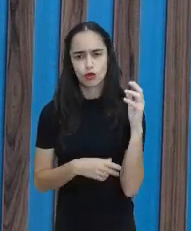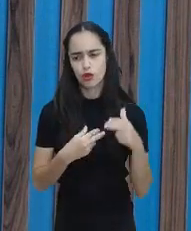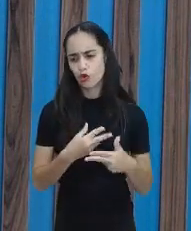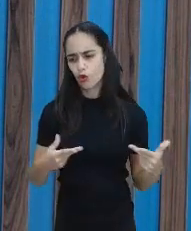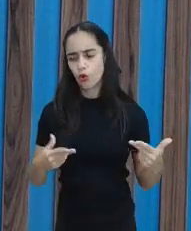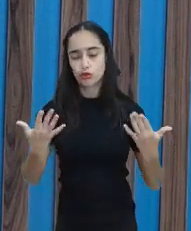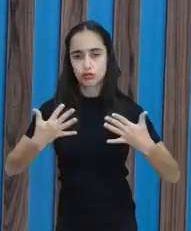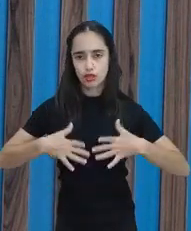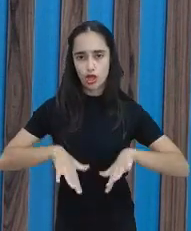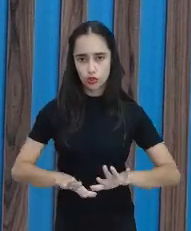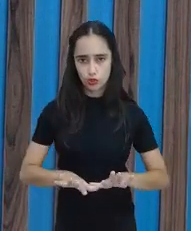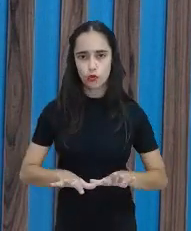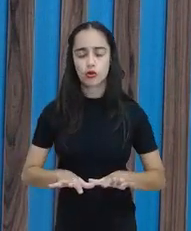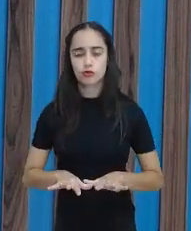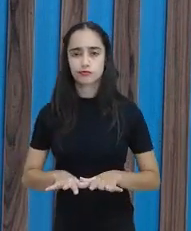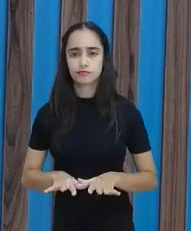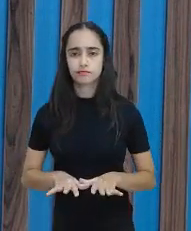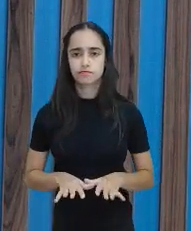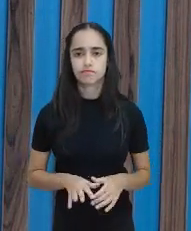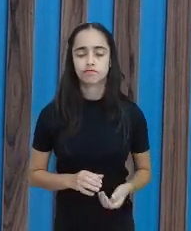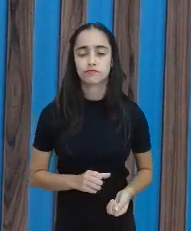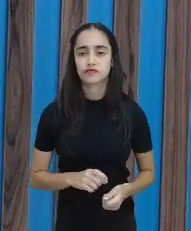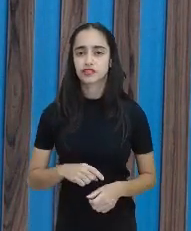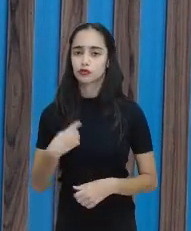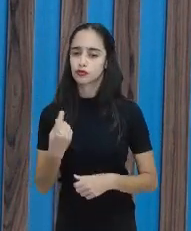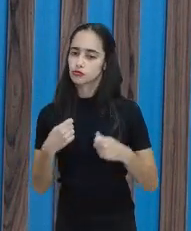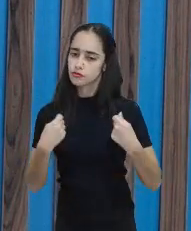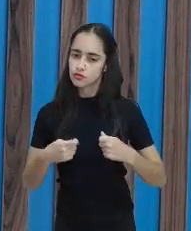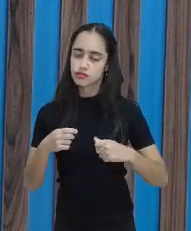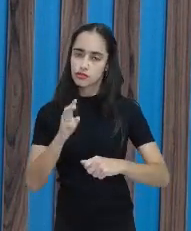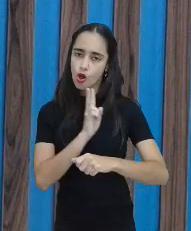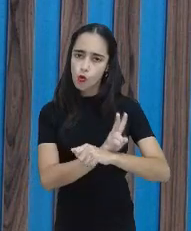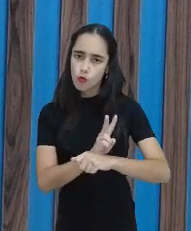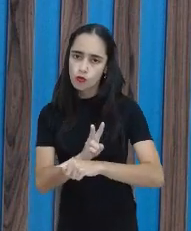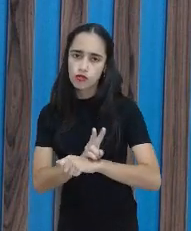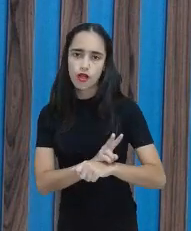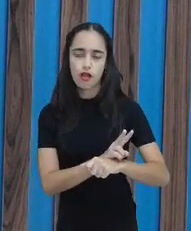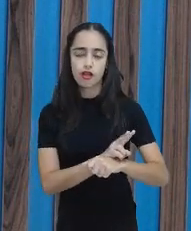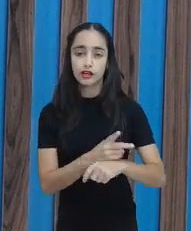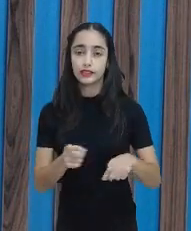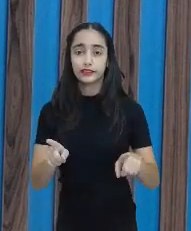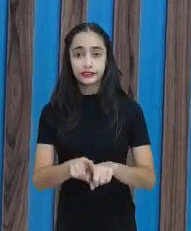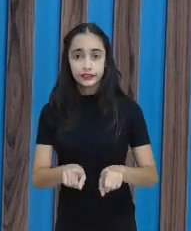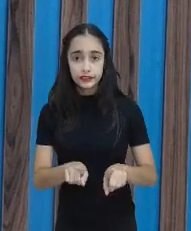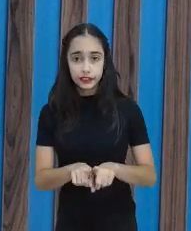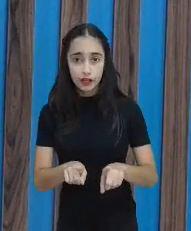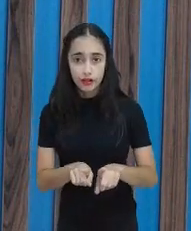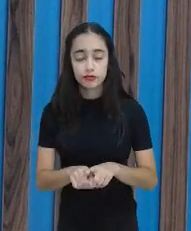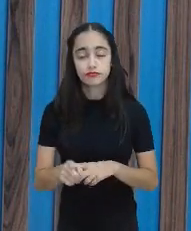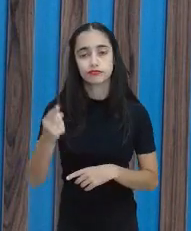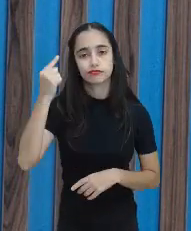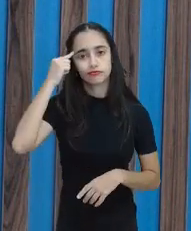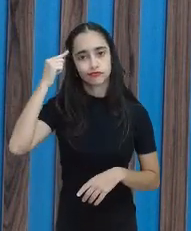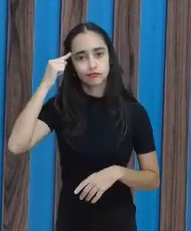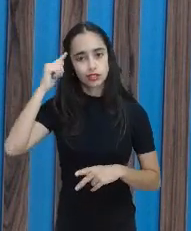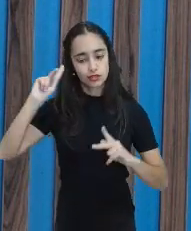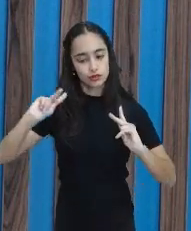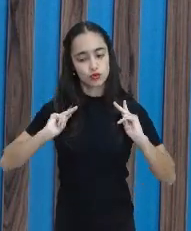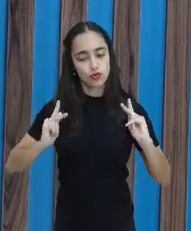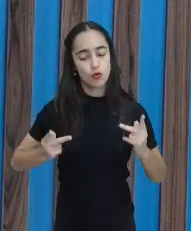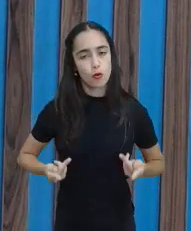ser preservados, né? E também pensar no ser humano que vive dentro